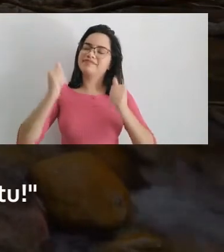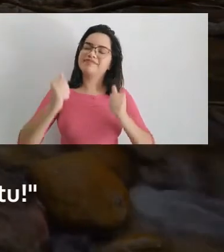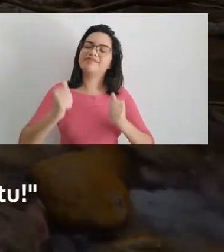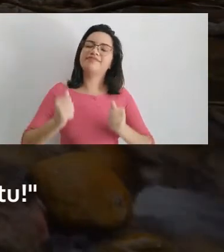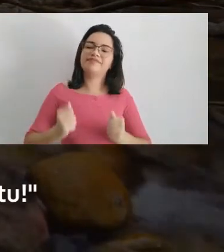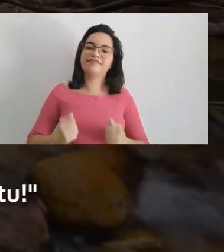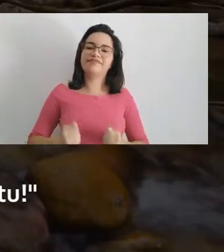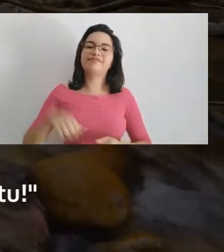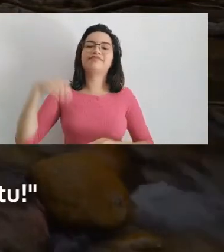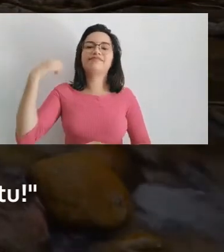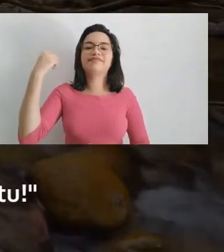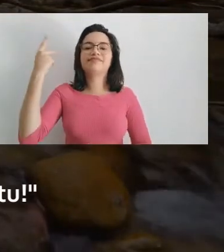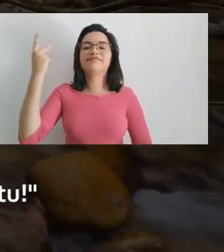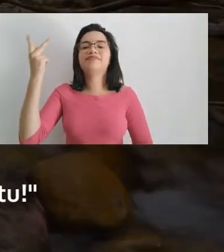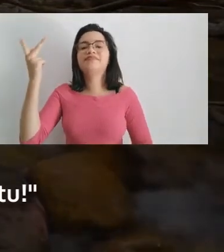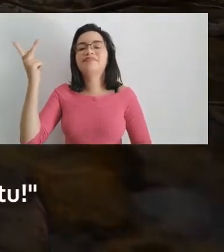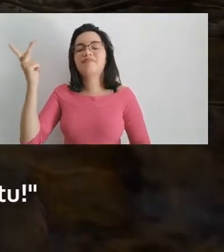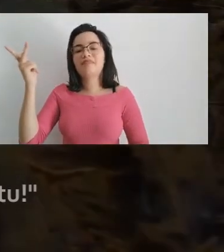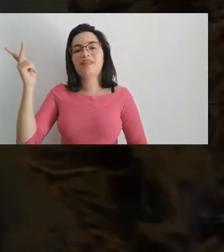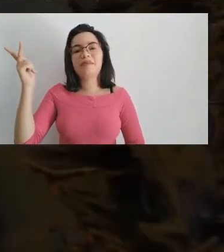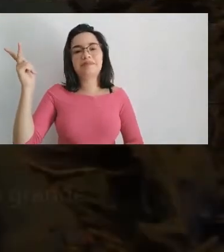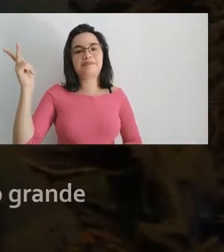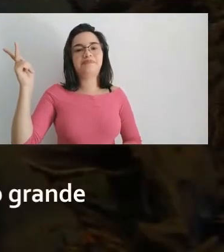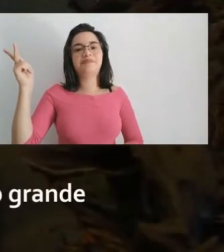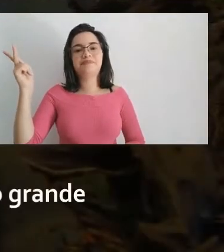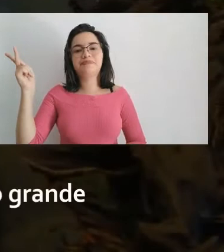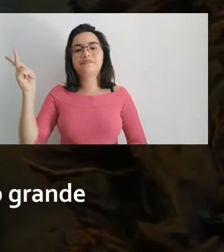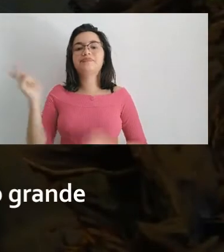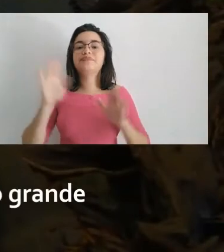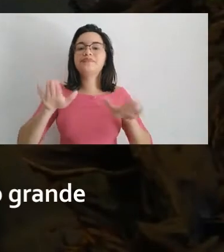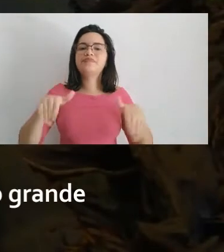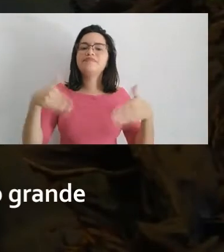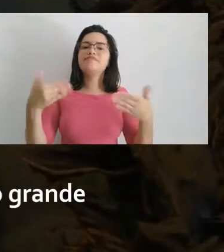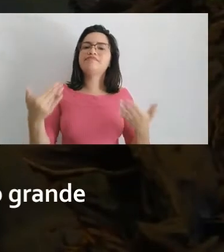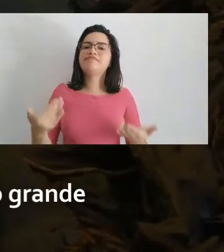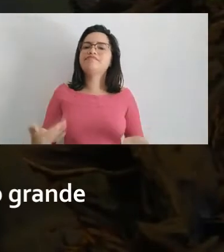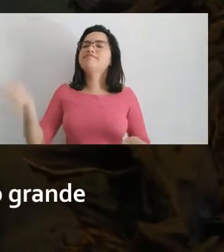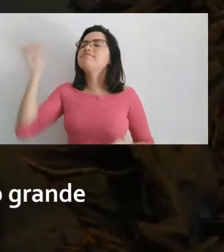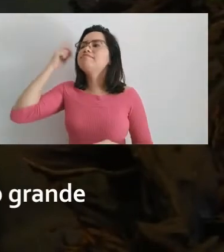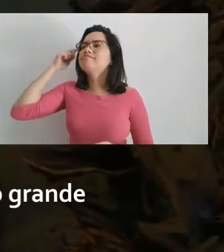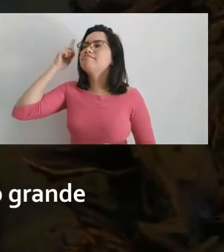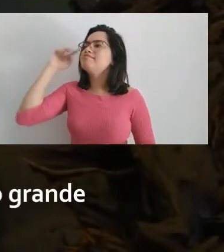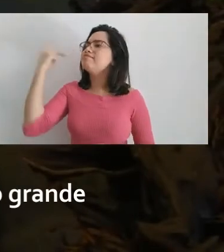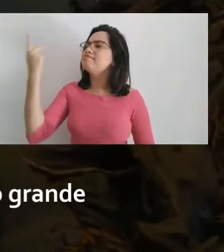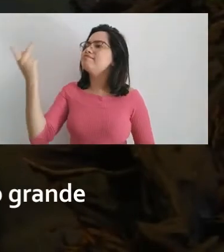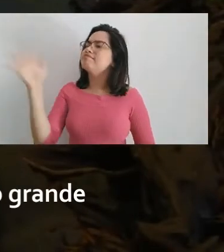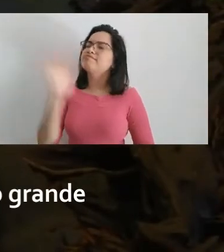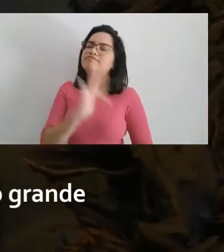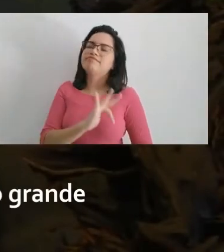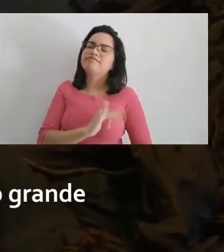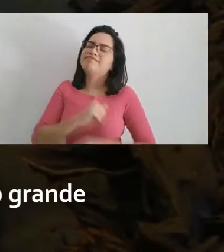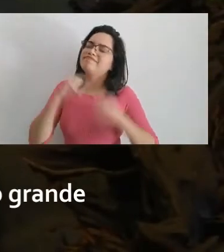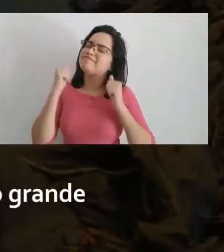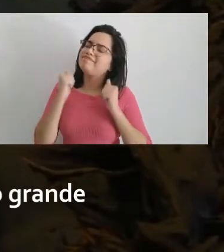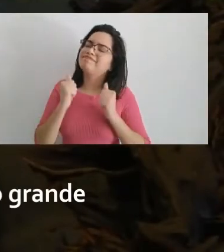tu, grandioso és tu. Quando eu medito em teu amor